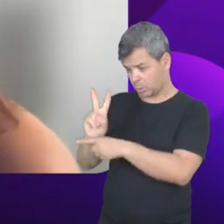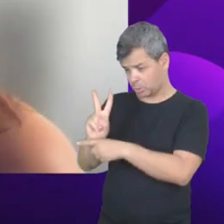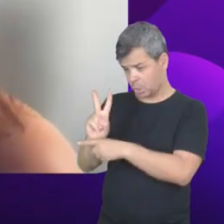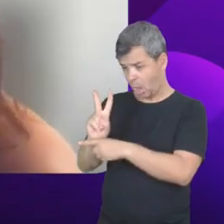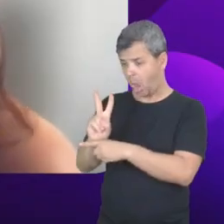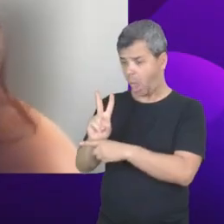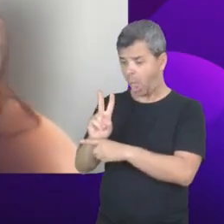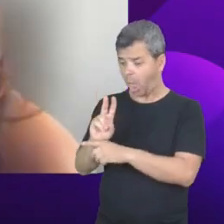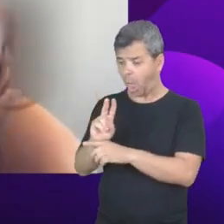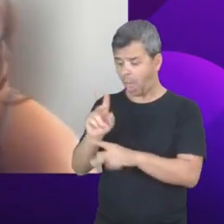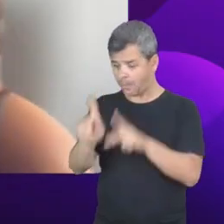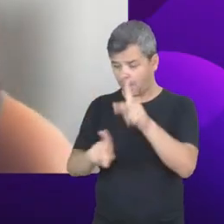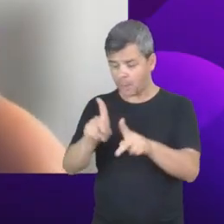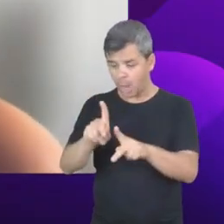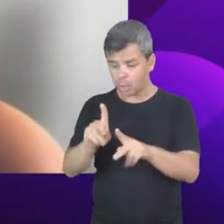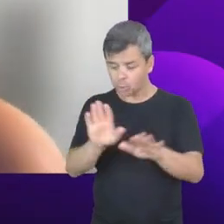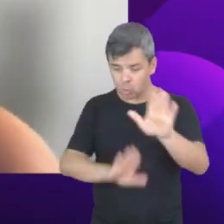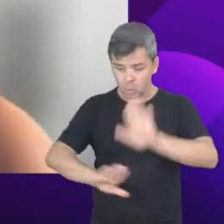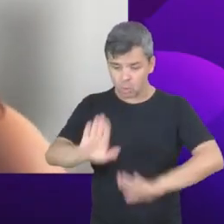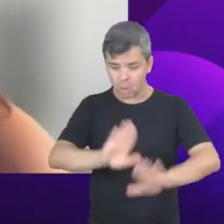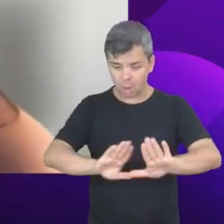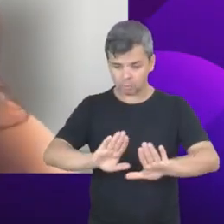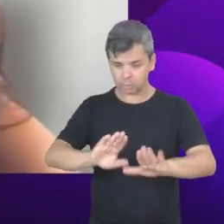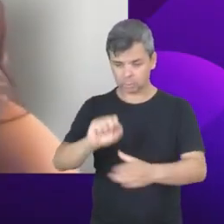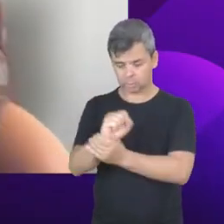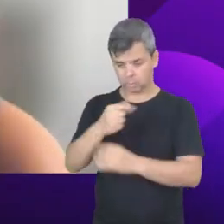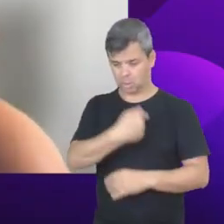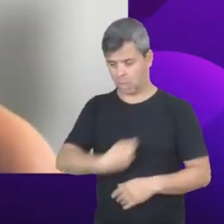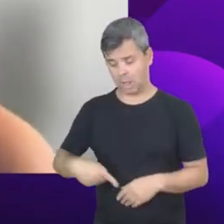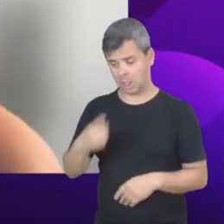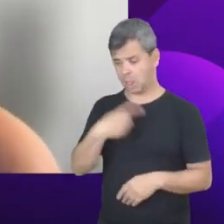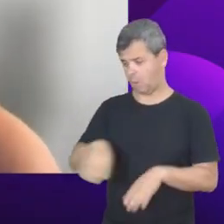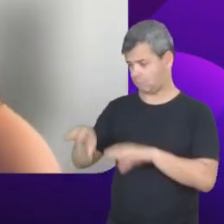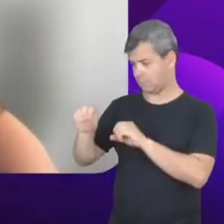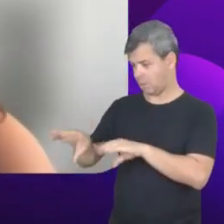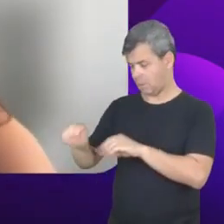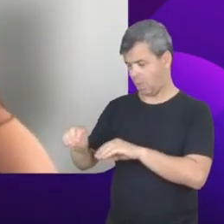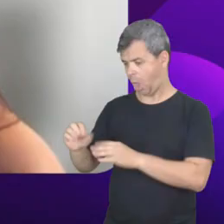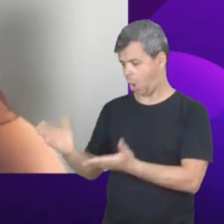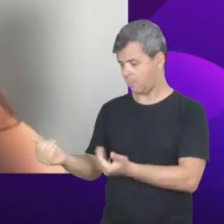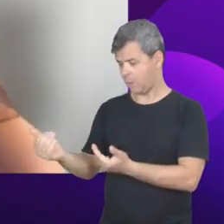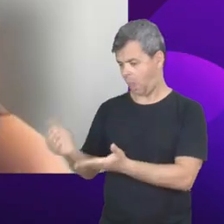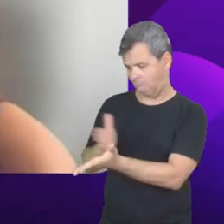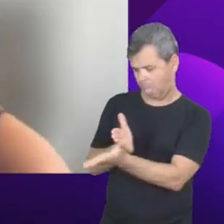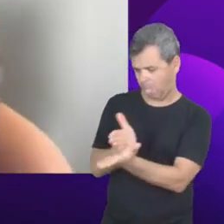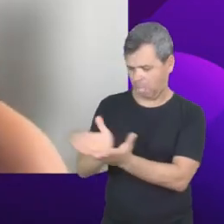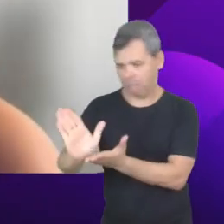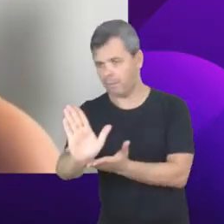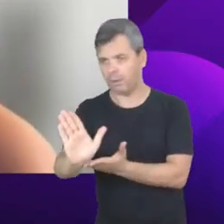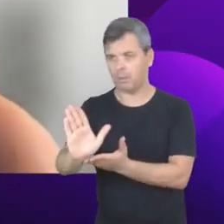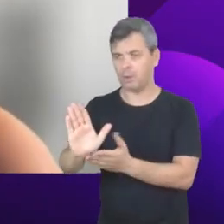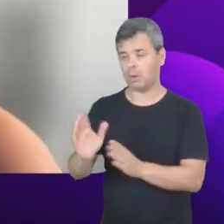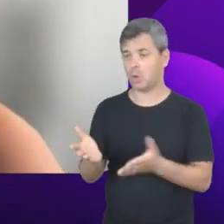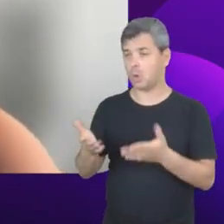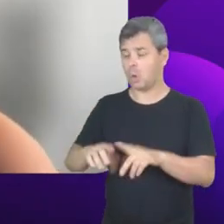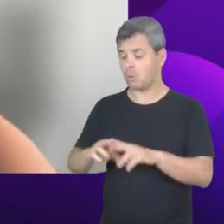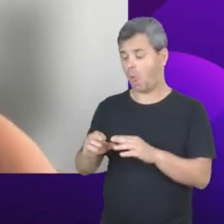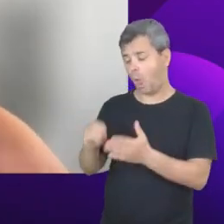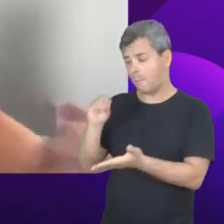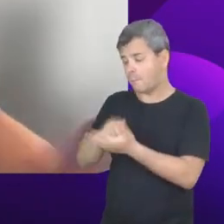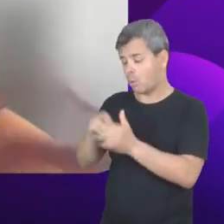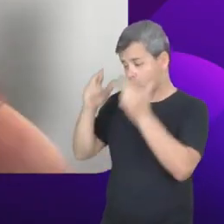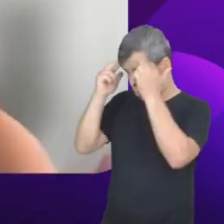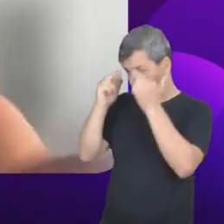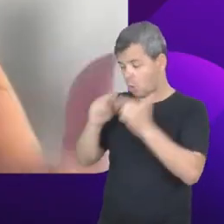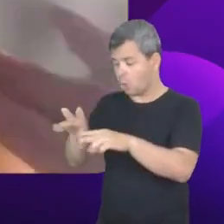de zelar pela segurança pública, não de educar nossos jovens. Isso é um desvio de função e, inclusive, um desrespeito a